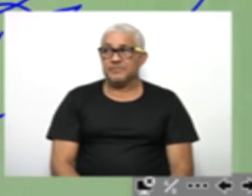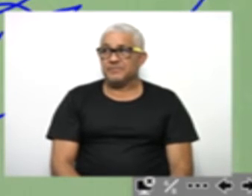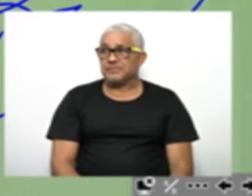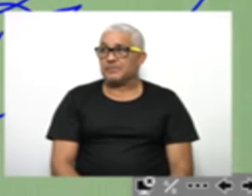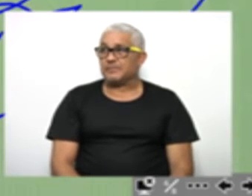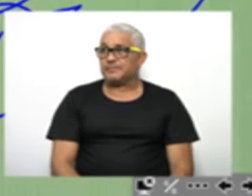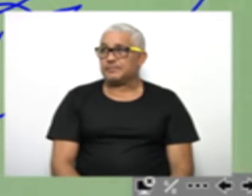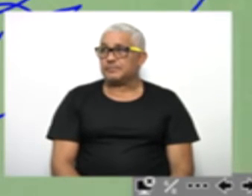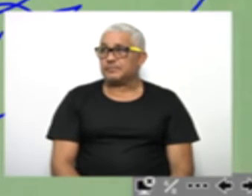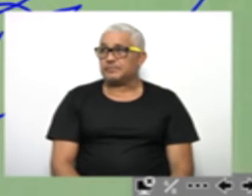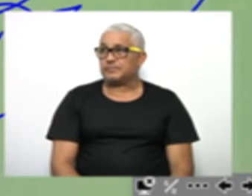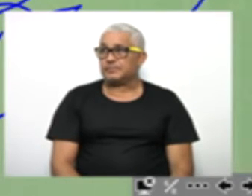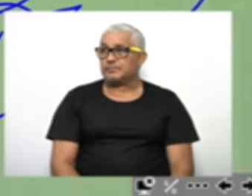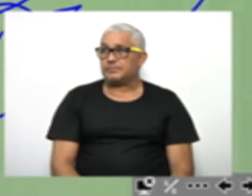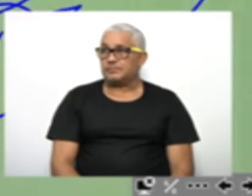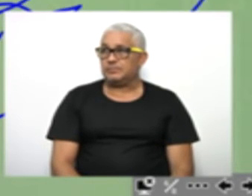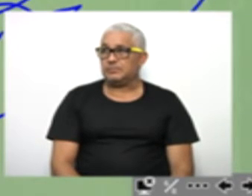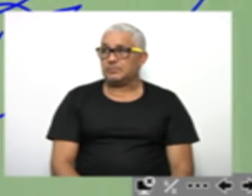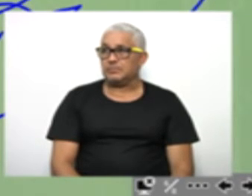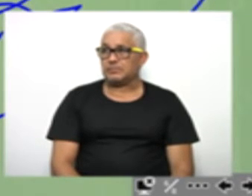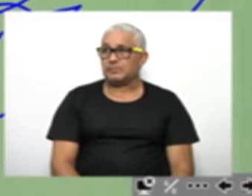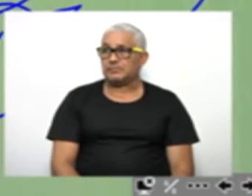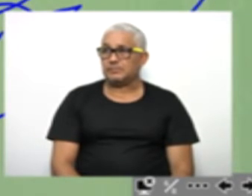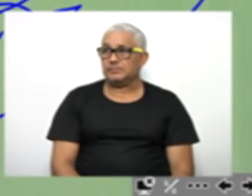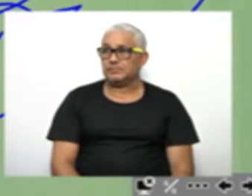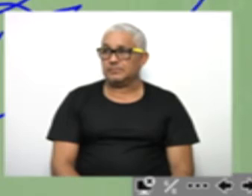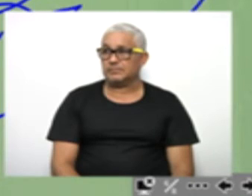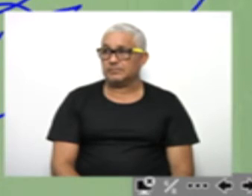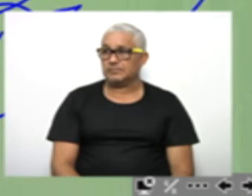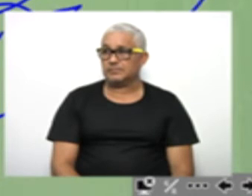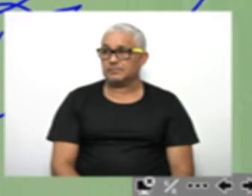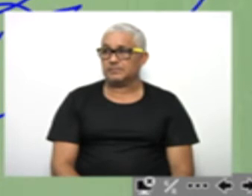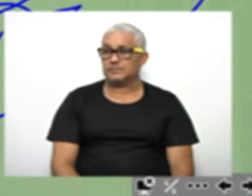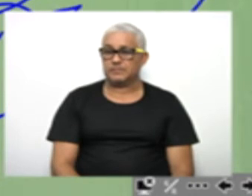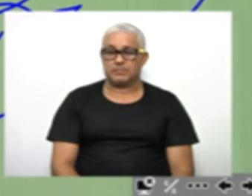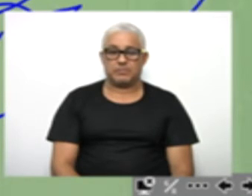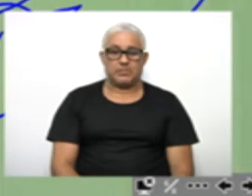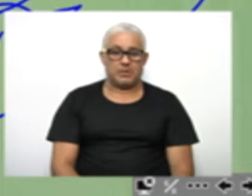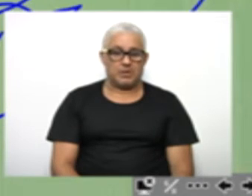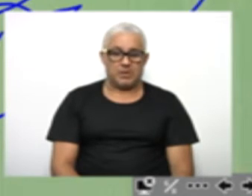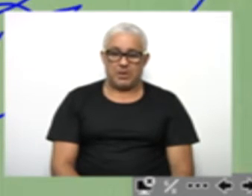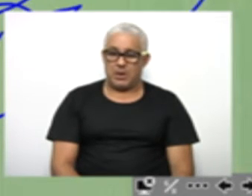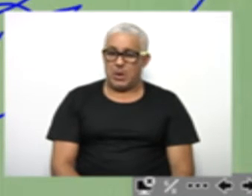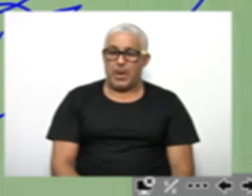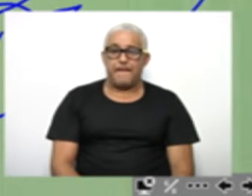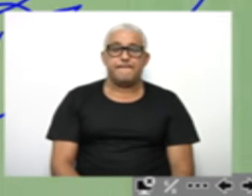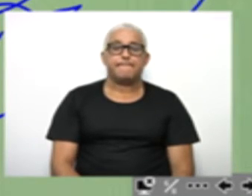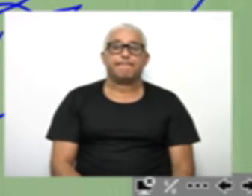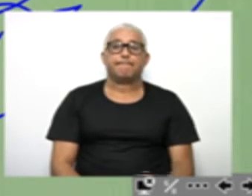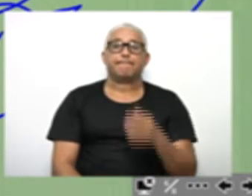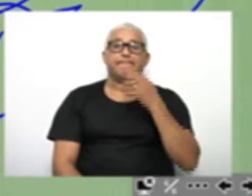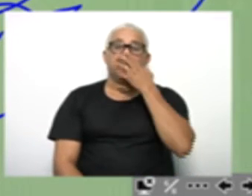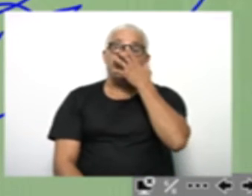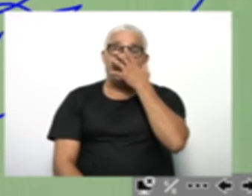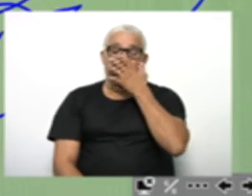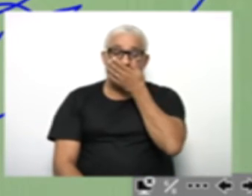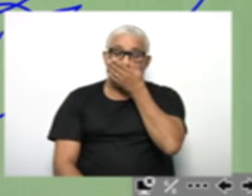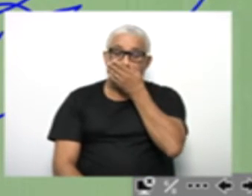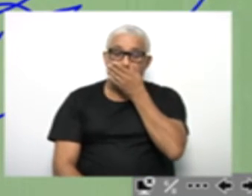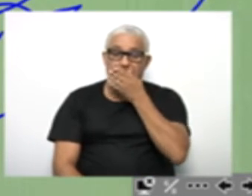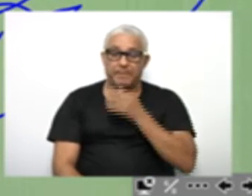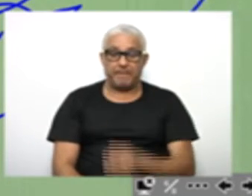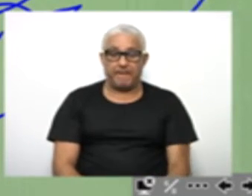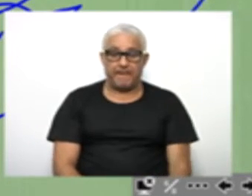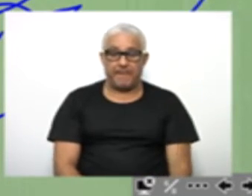essa revisão sobre toda a contextualização que a gente viu durante nossas aulas. E aí, nesse momento, é importante que vocês